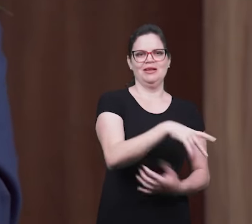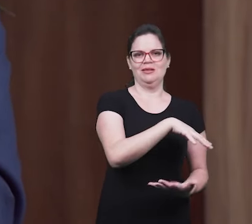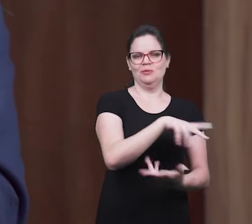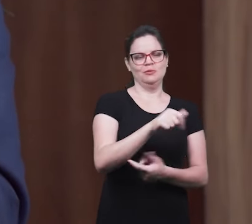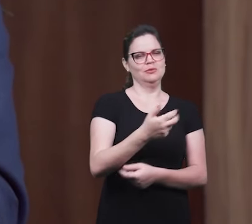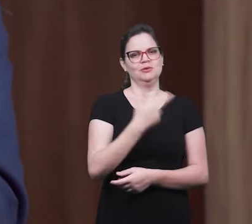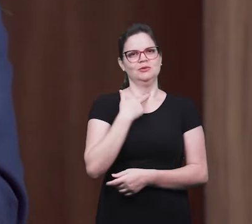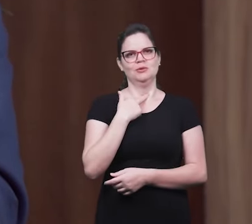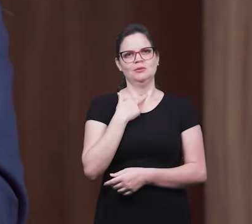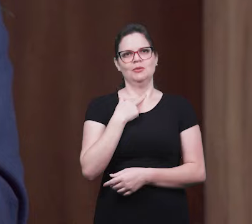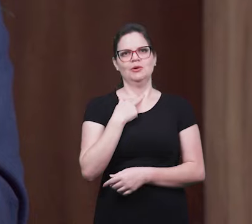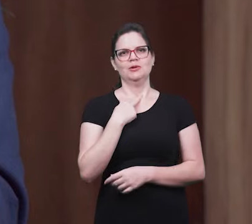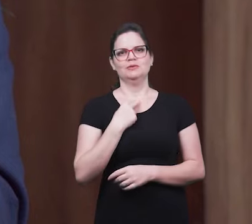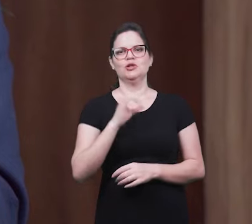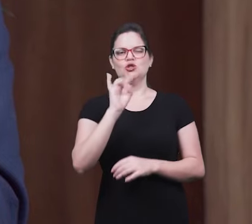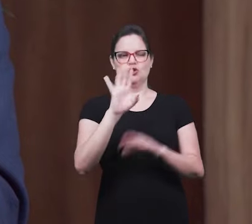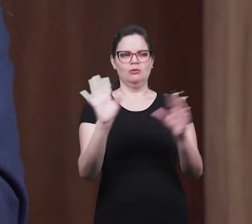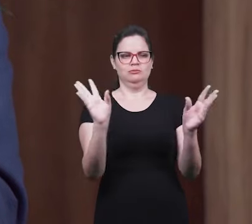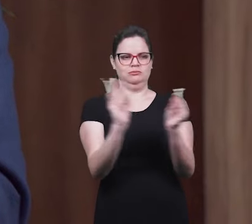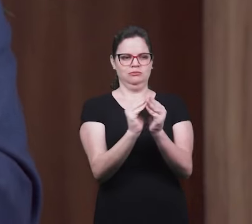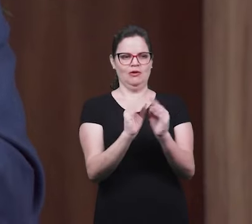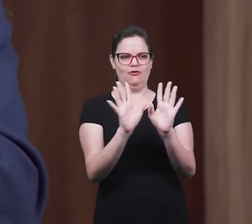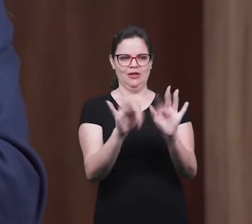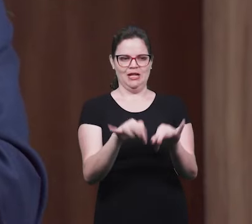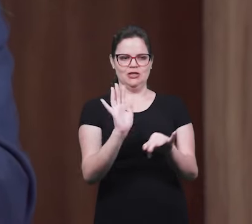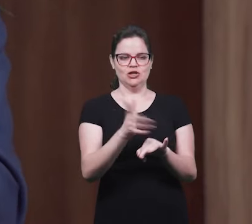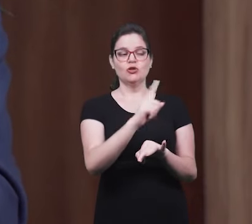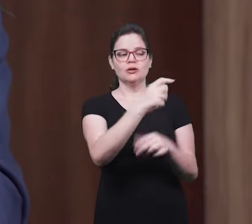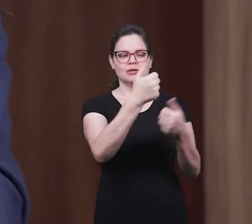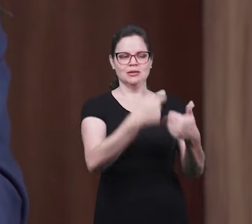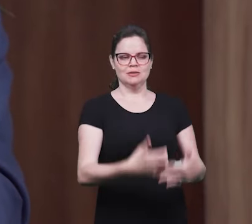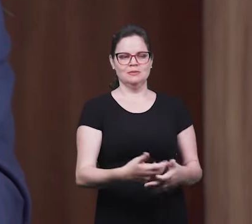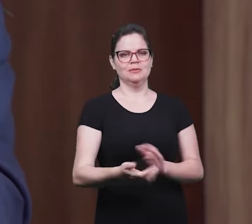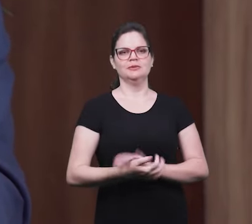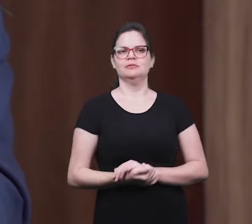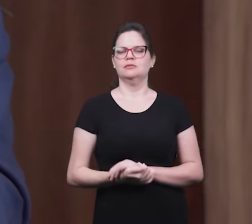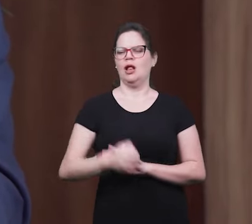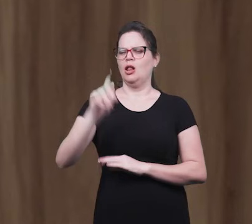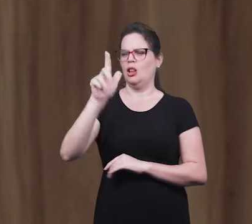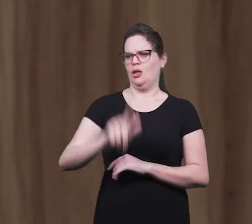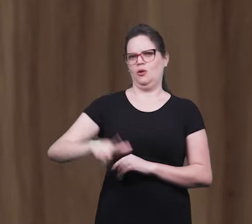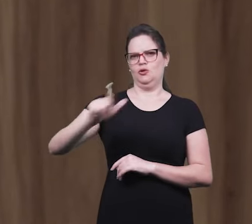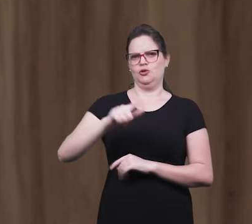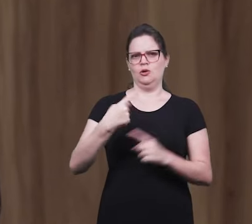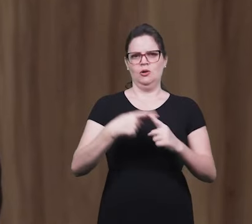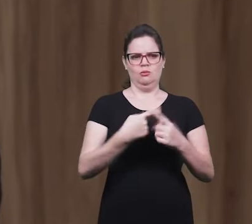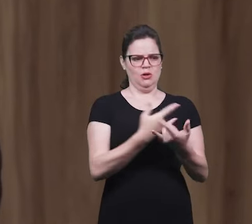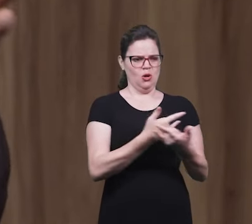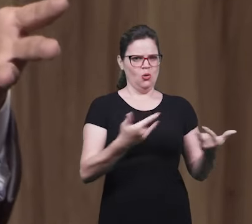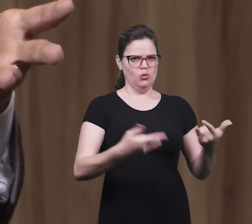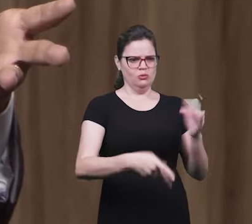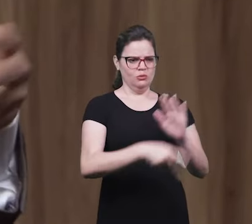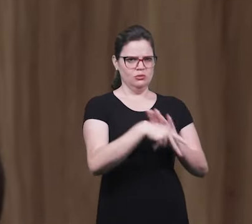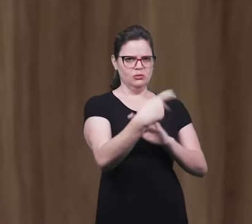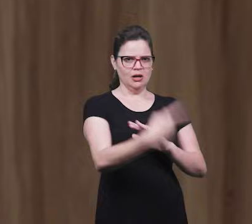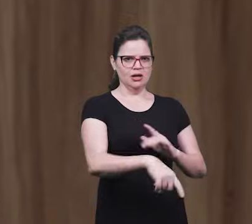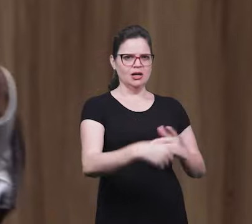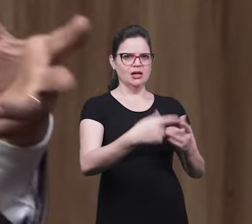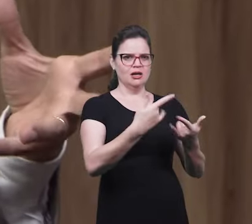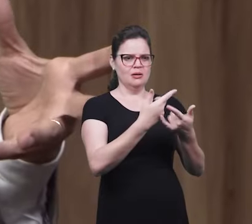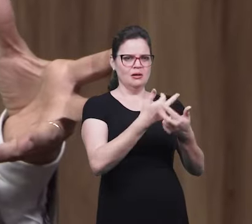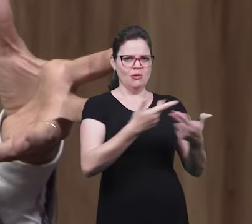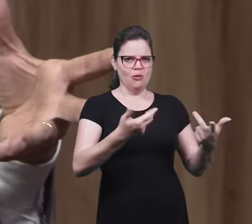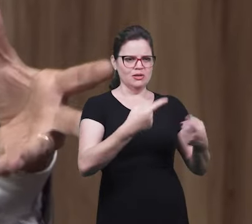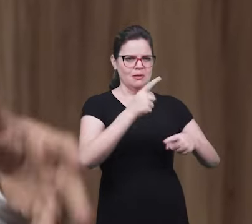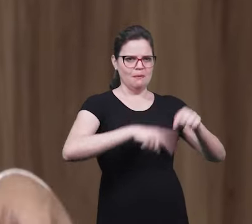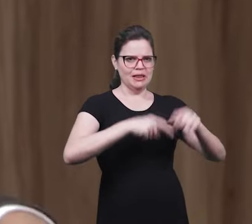material. O que você diz? Sem dúvida. Fechar. Sem dúvida. Aquilo que é material vai perecer. Céus e terra